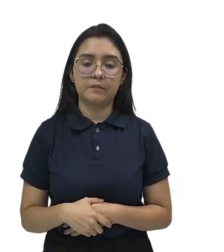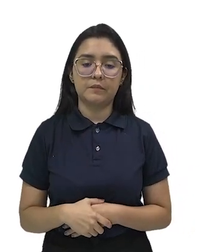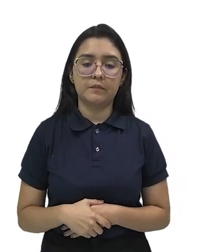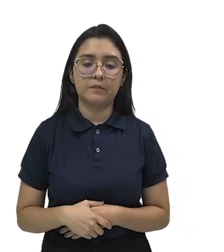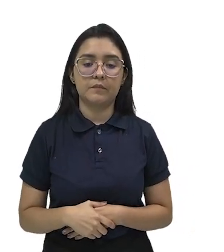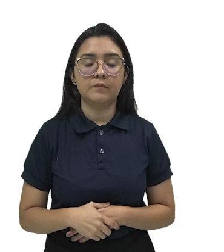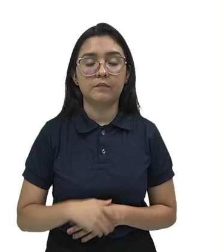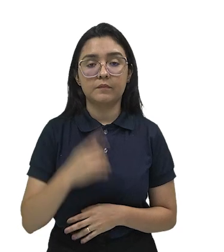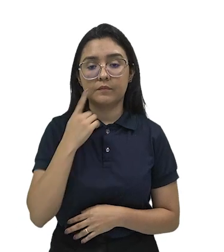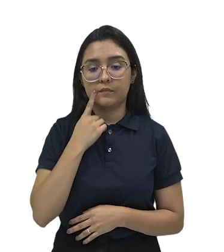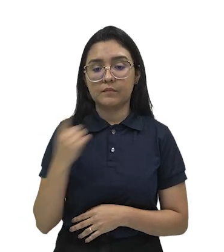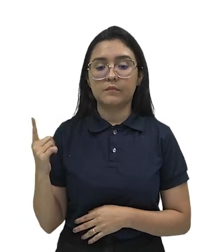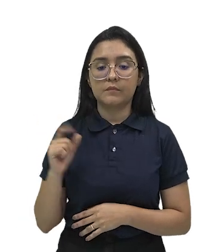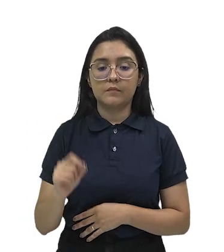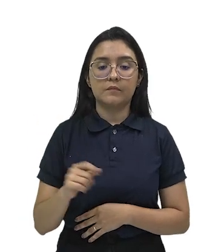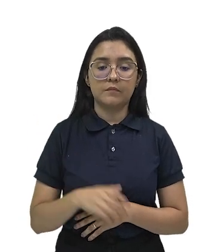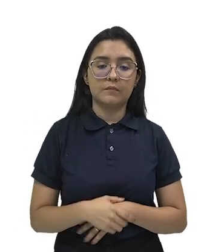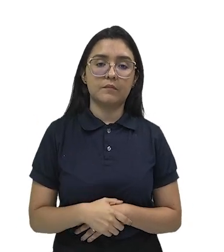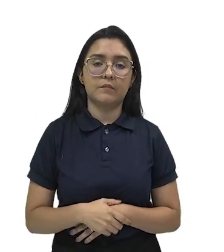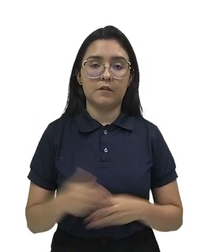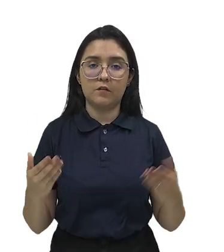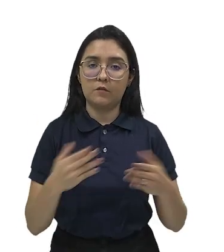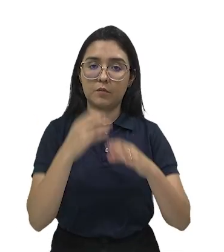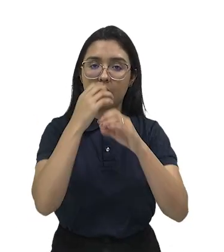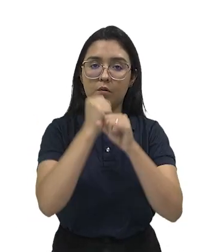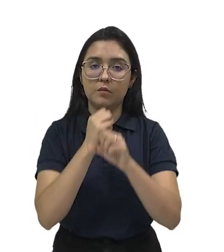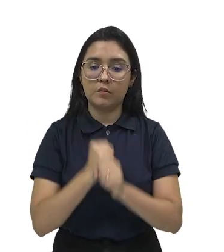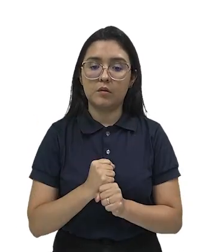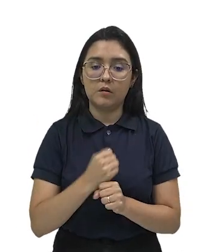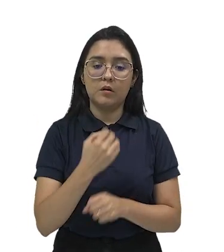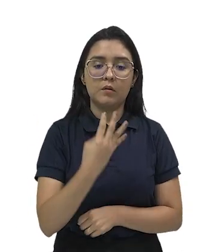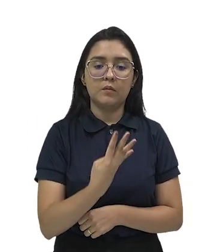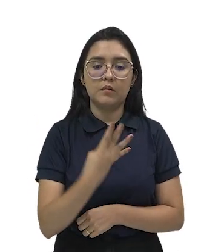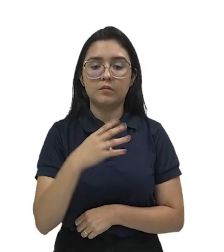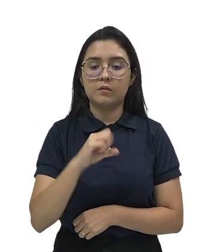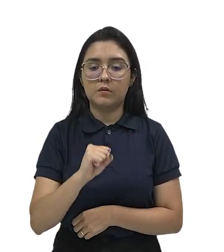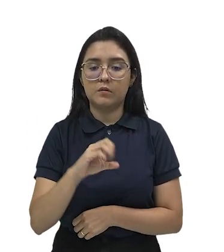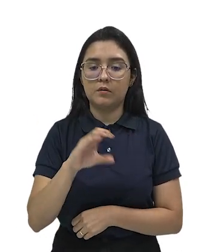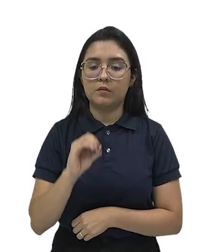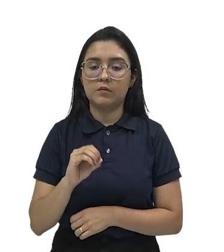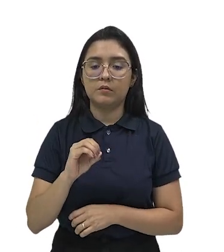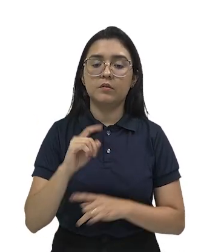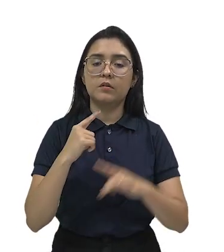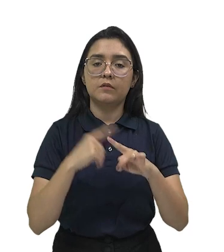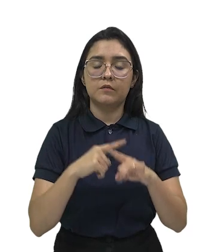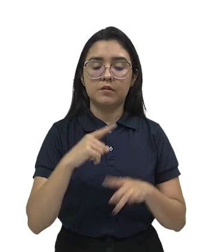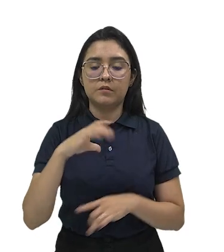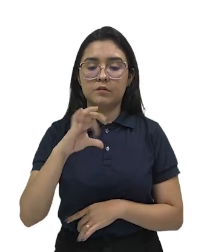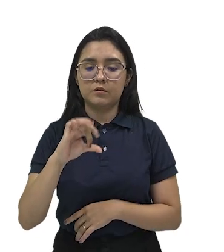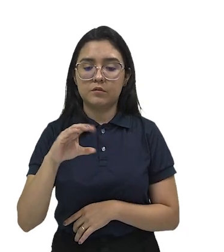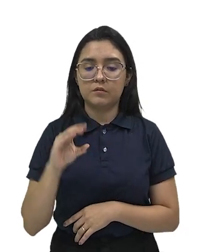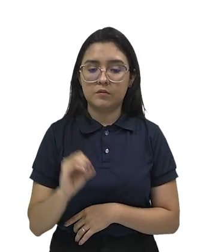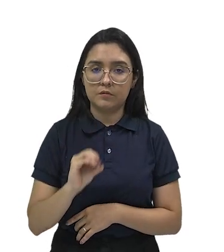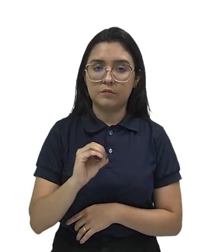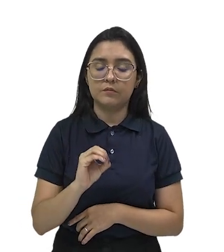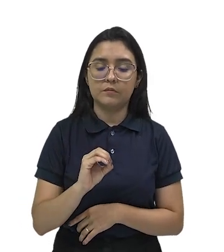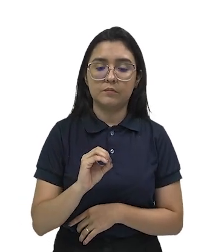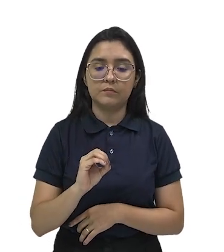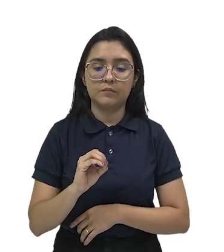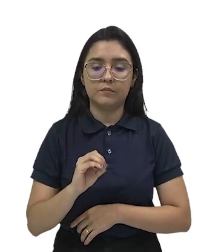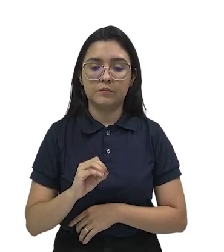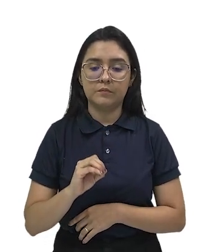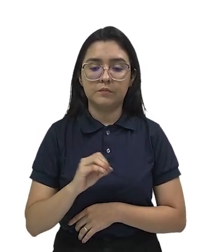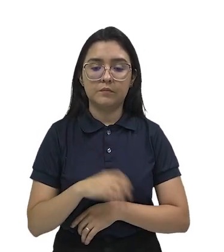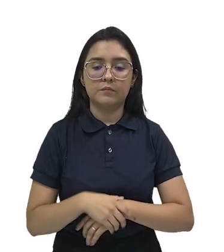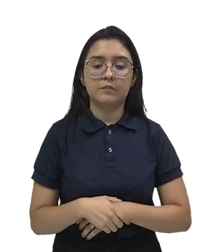a conta. Olha, vamos ver quanto é que vai dar. 0, 9 vezes 8,